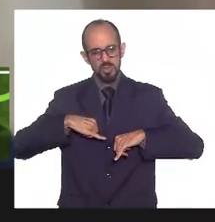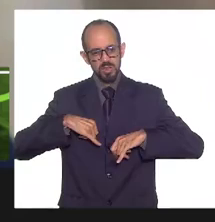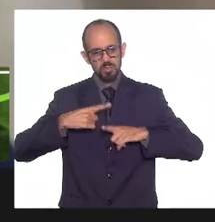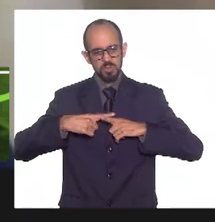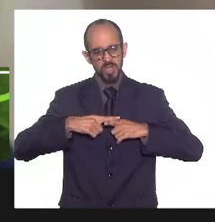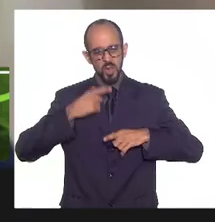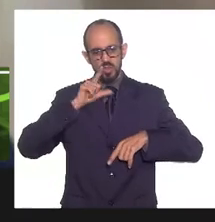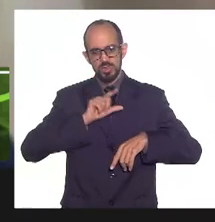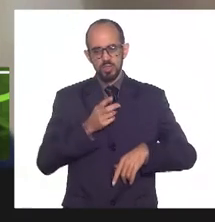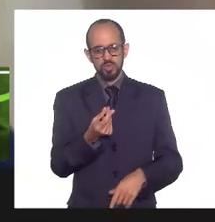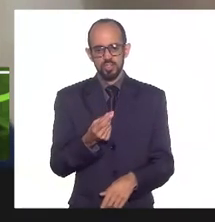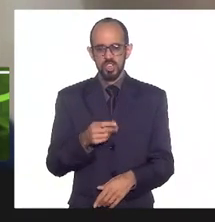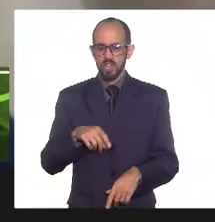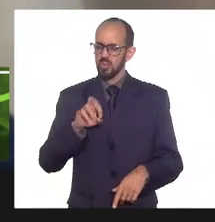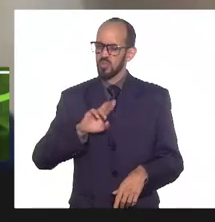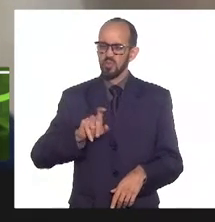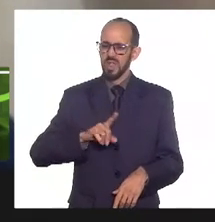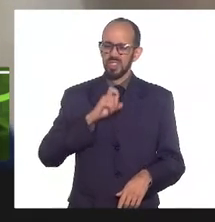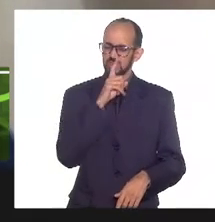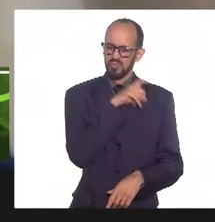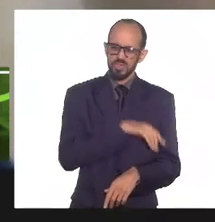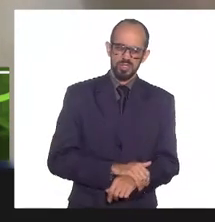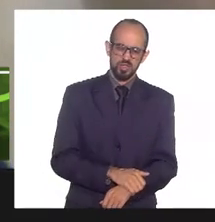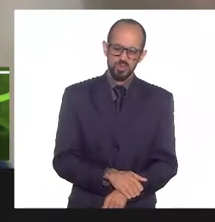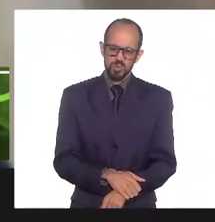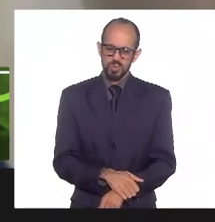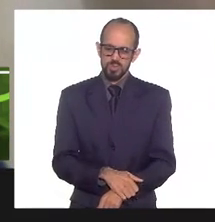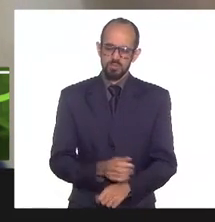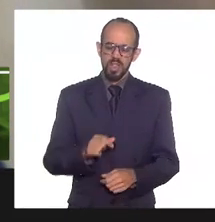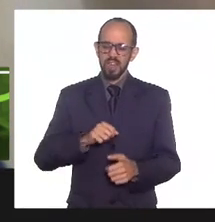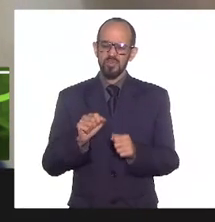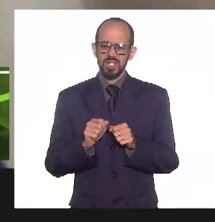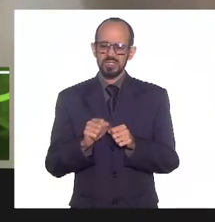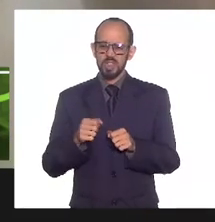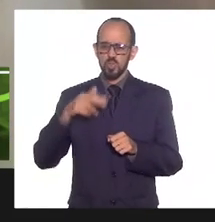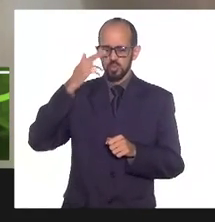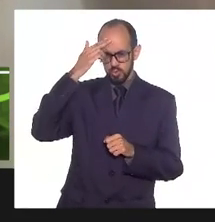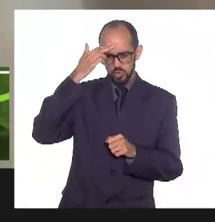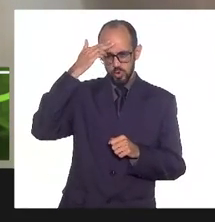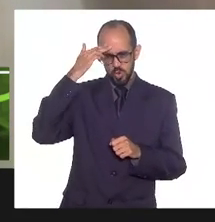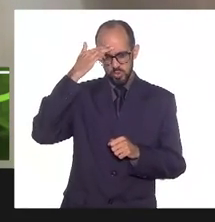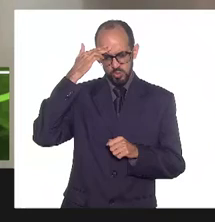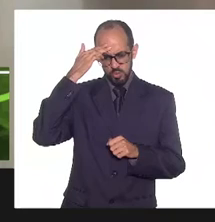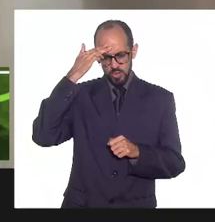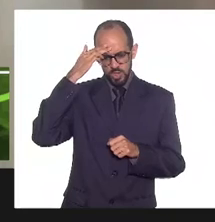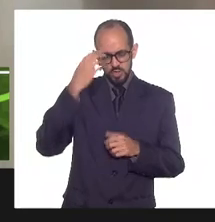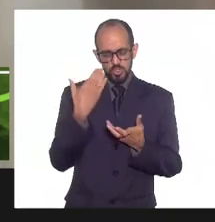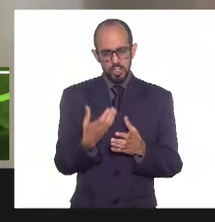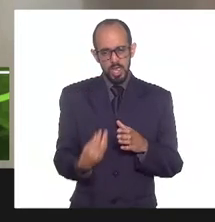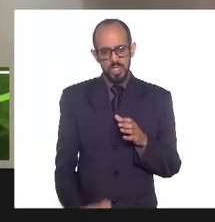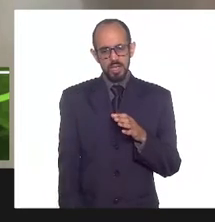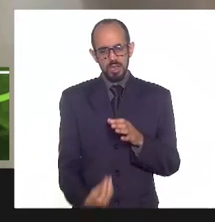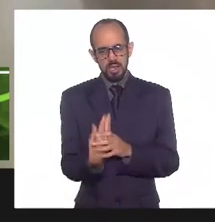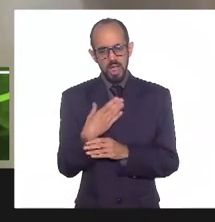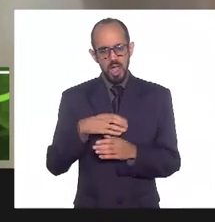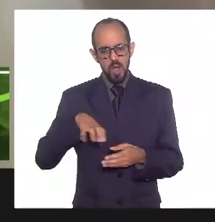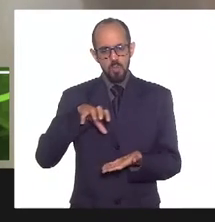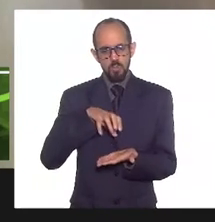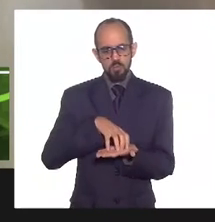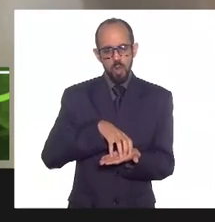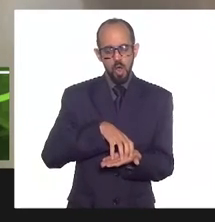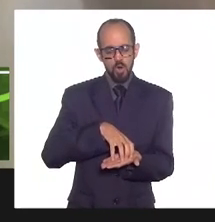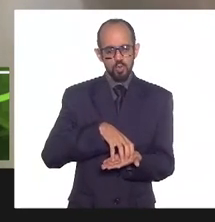mundo ganhamos um edital na Vale para realizar um sonho nós queremos construir o poro de cultura do café